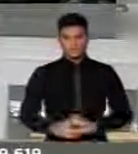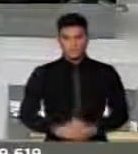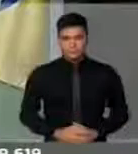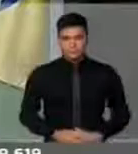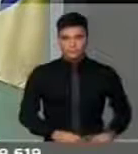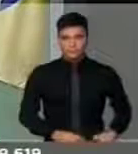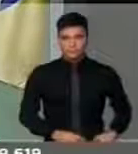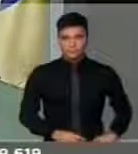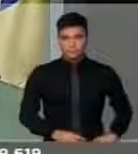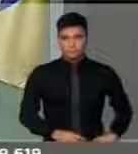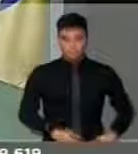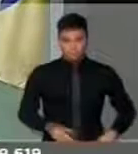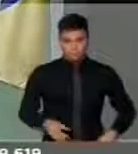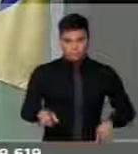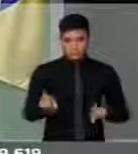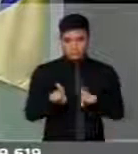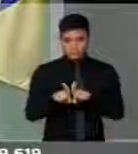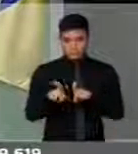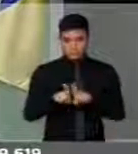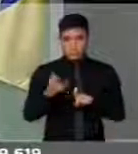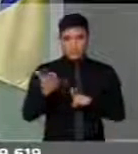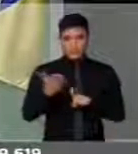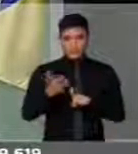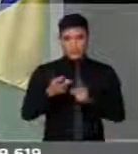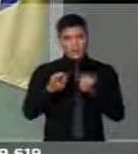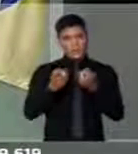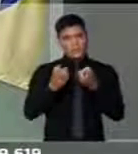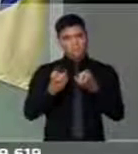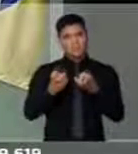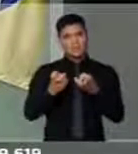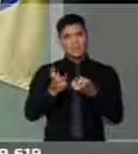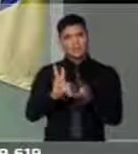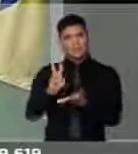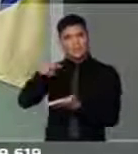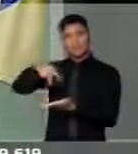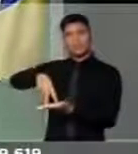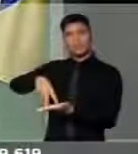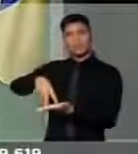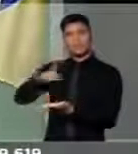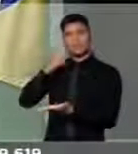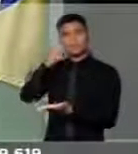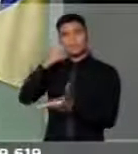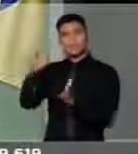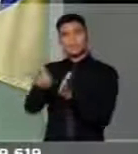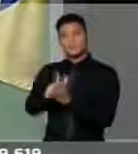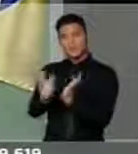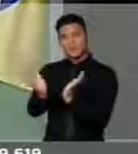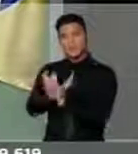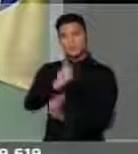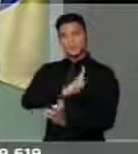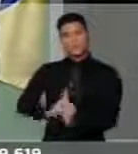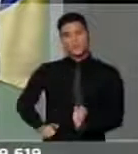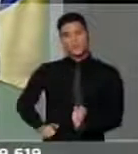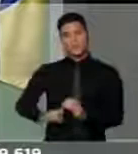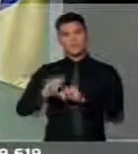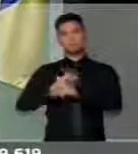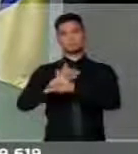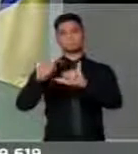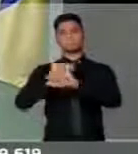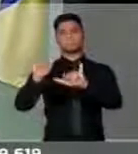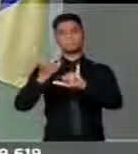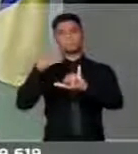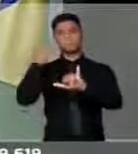os discursos que aqui eu escuto da base do governo me fazem lembrar de uma campanha que